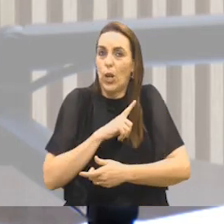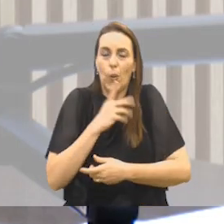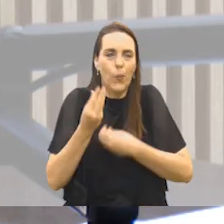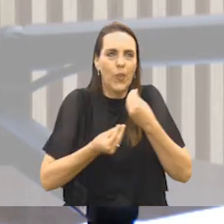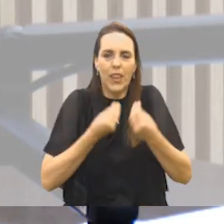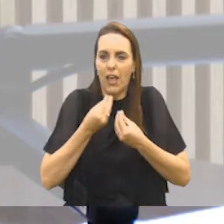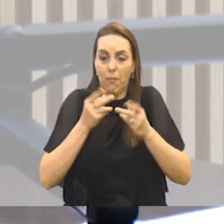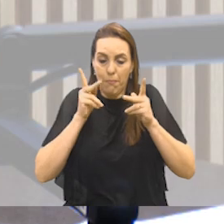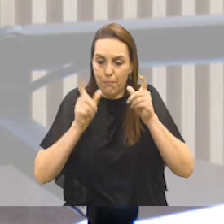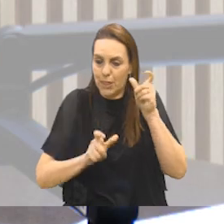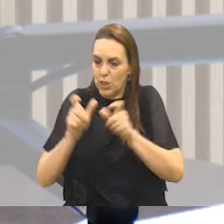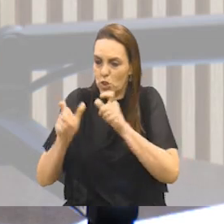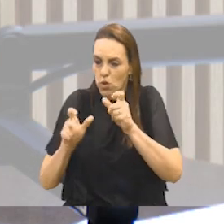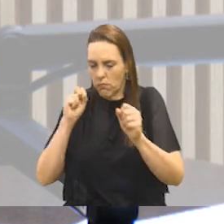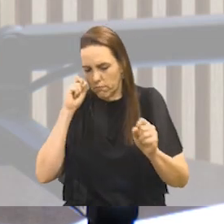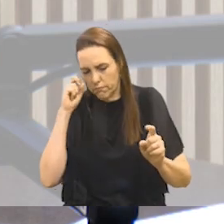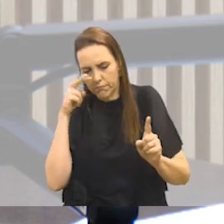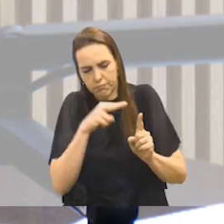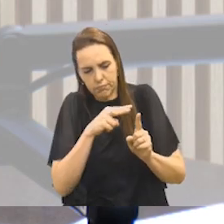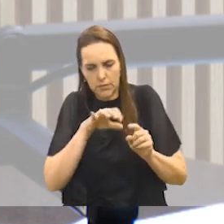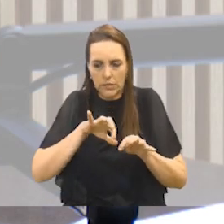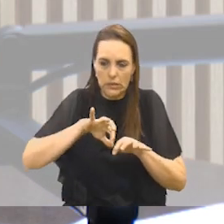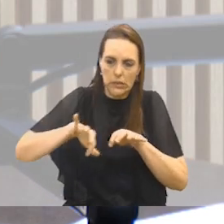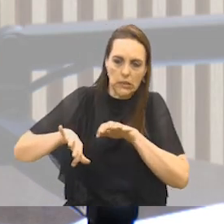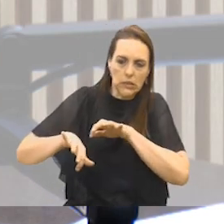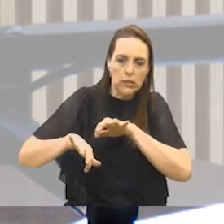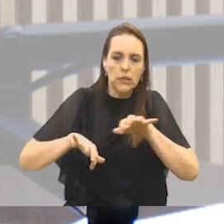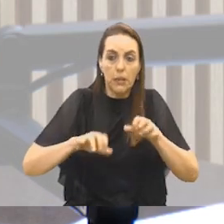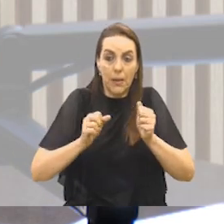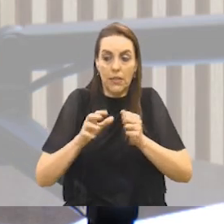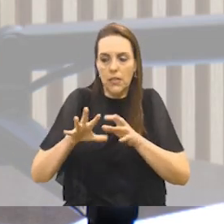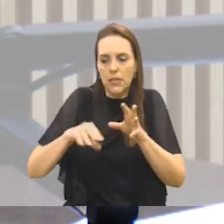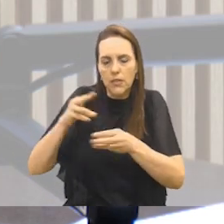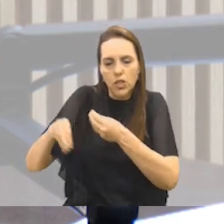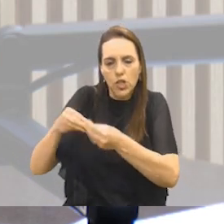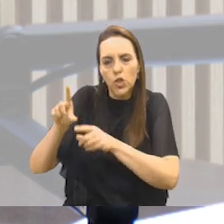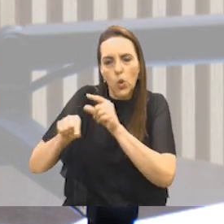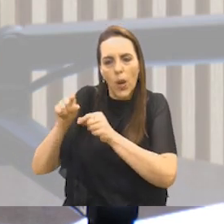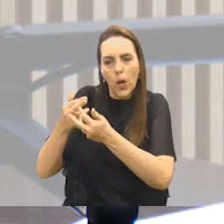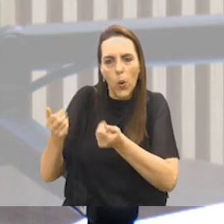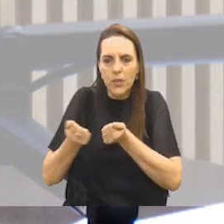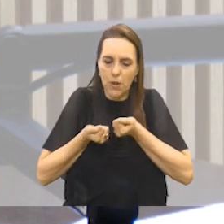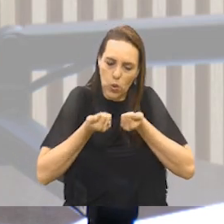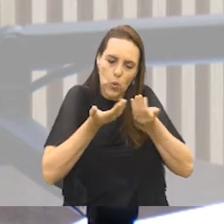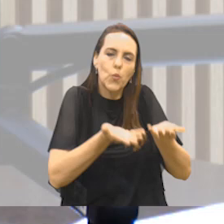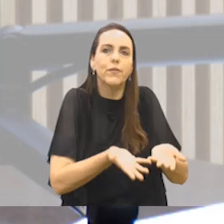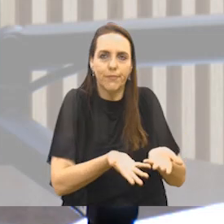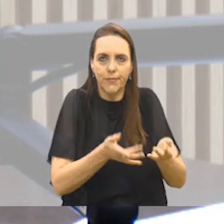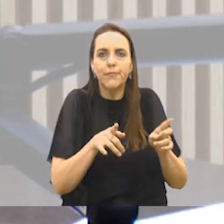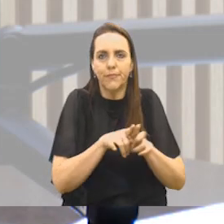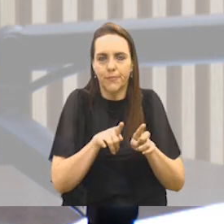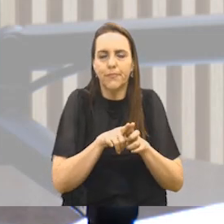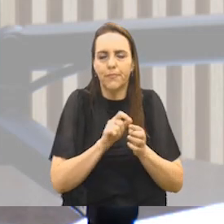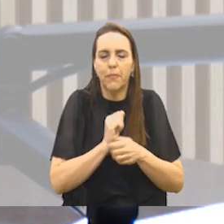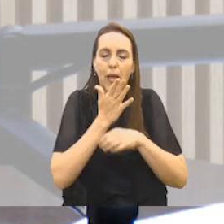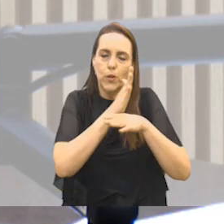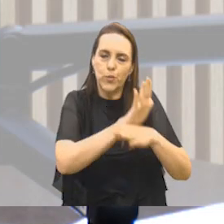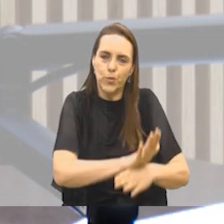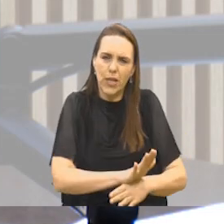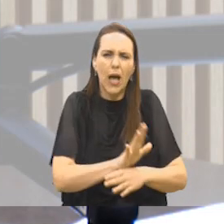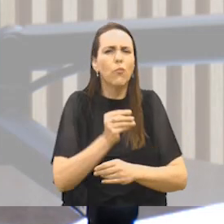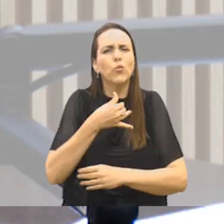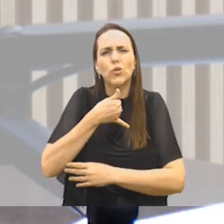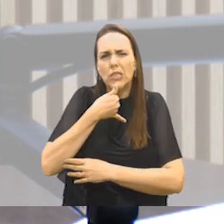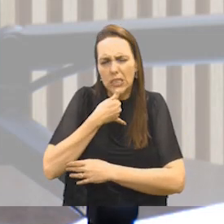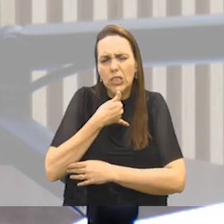teve quem não olhou para as suas coisas, tentou separar alguma coisa para poder contribuir, né? Eu acho que